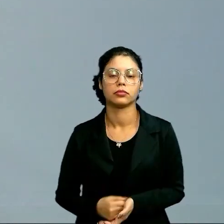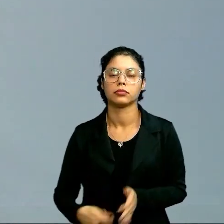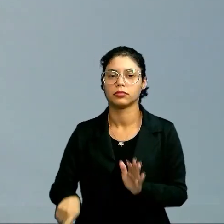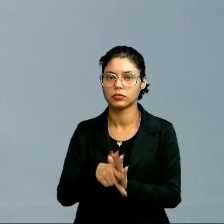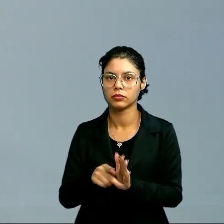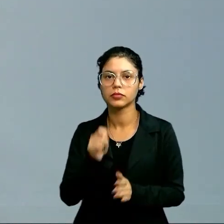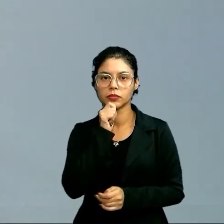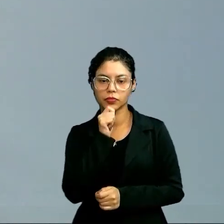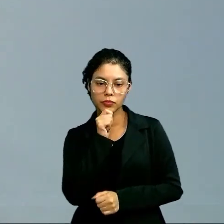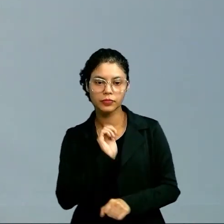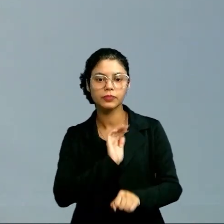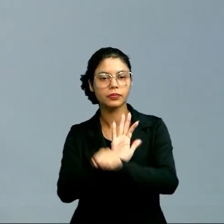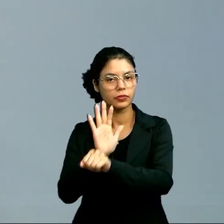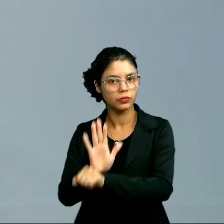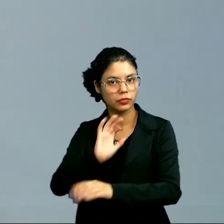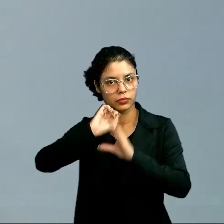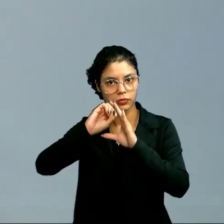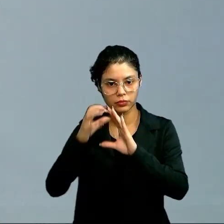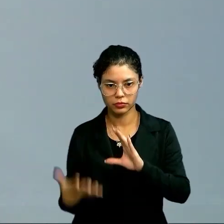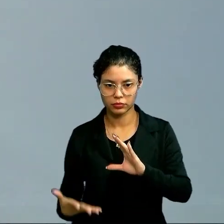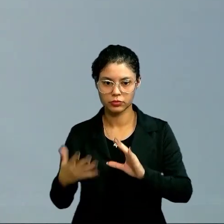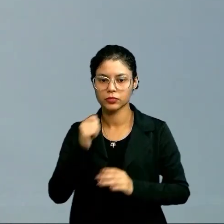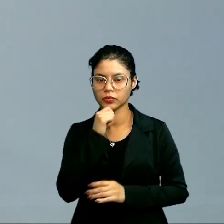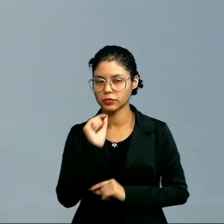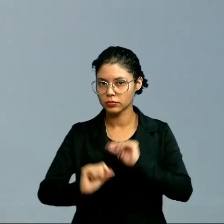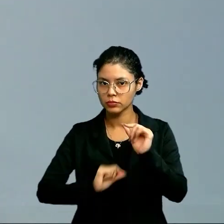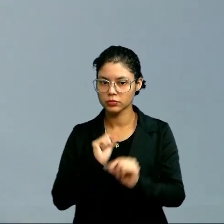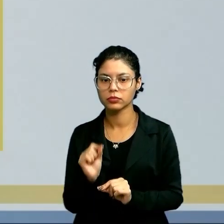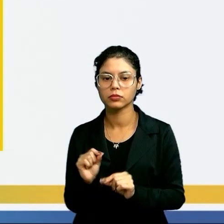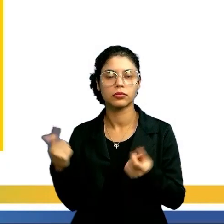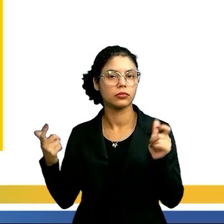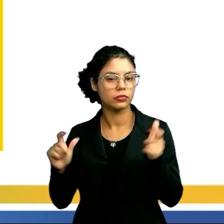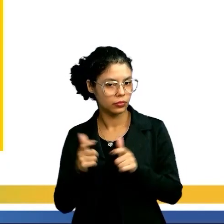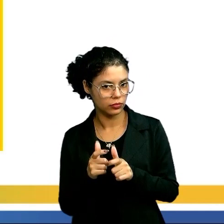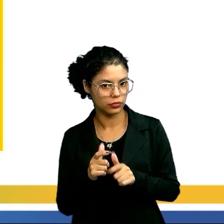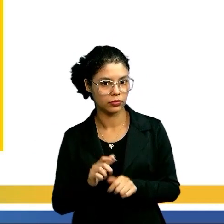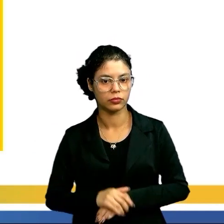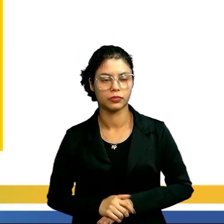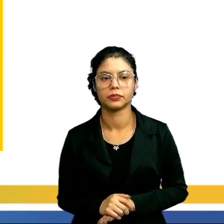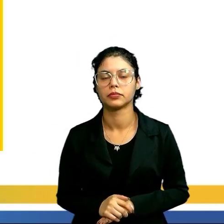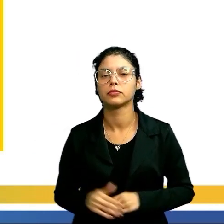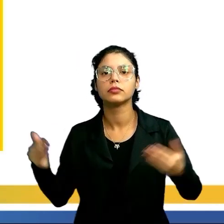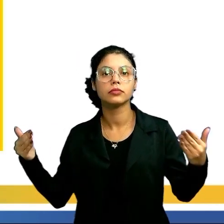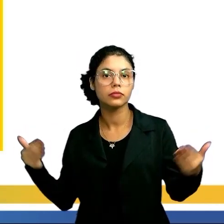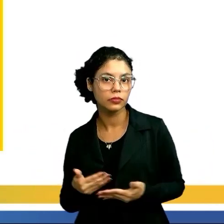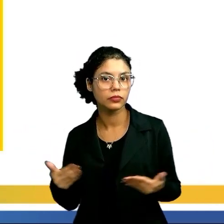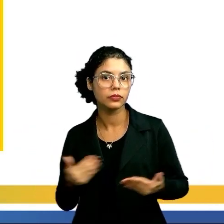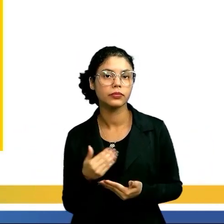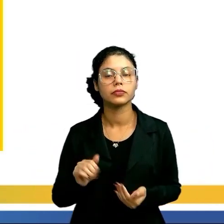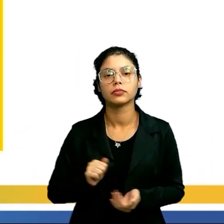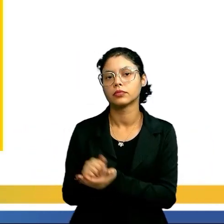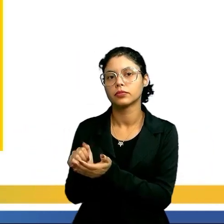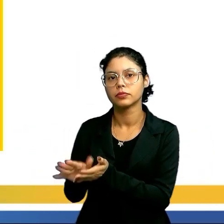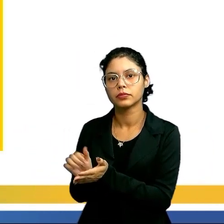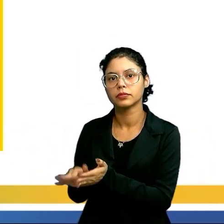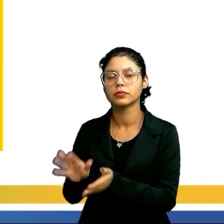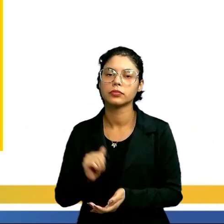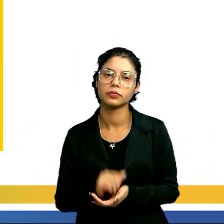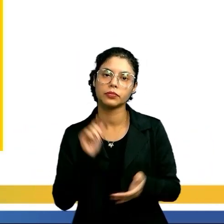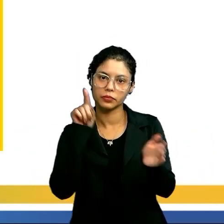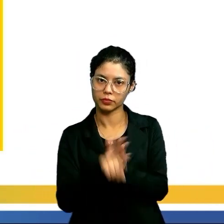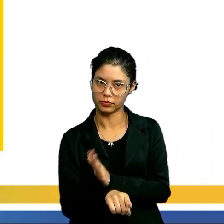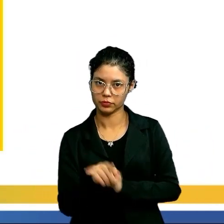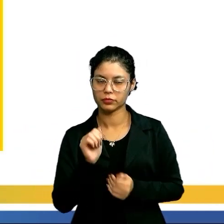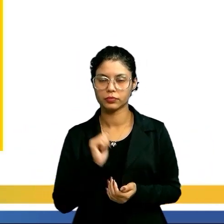isso vai ajudar a caracterizar o que é uma minoria. Agora, são excluídos por